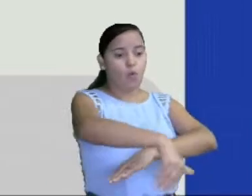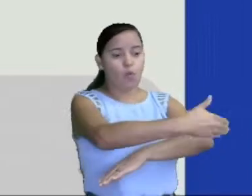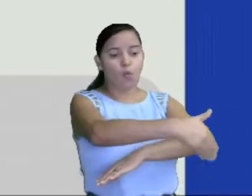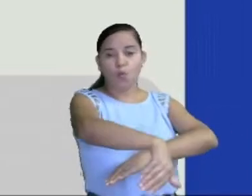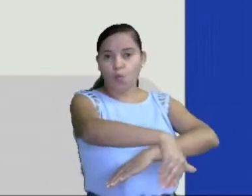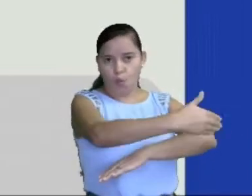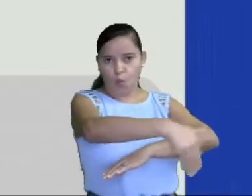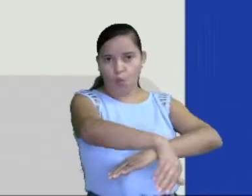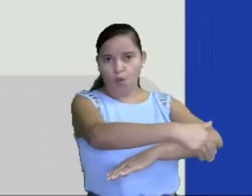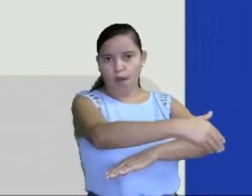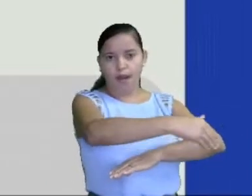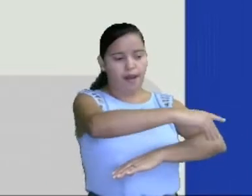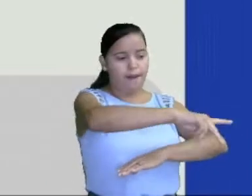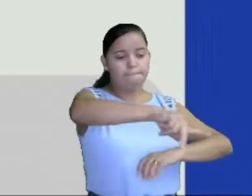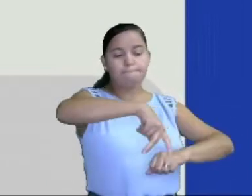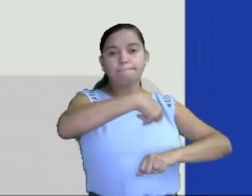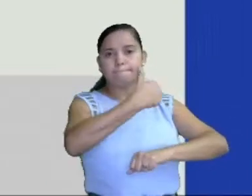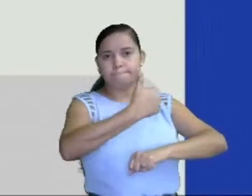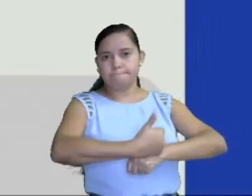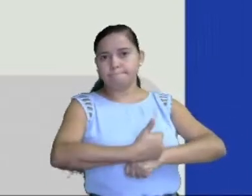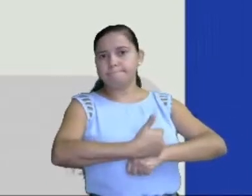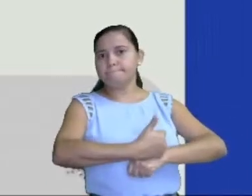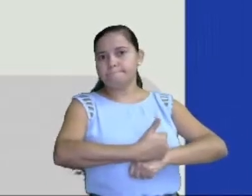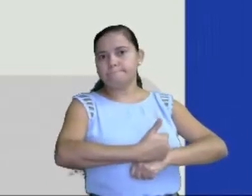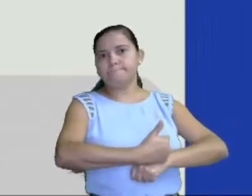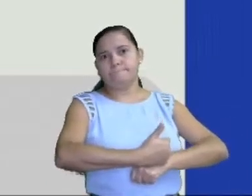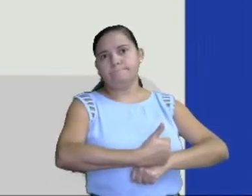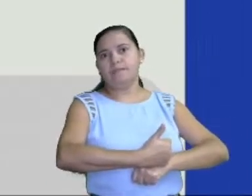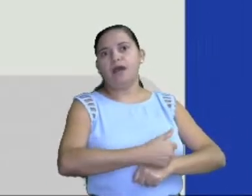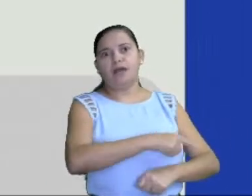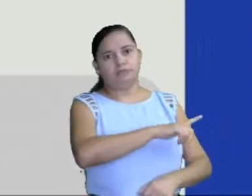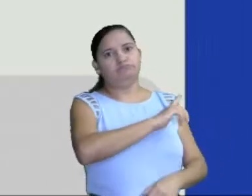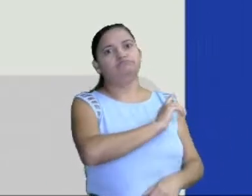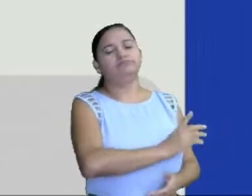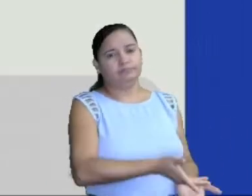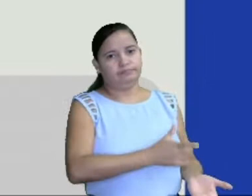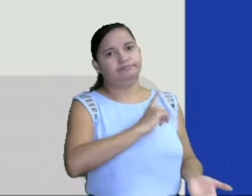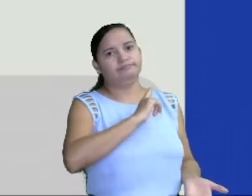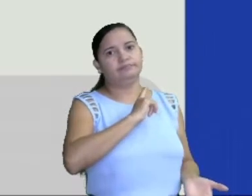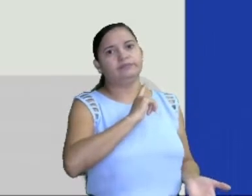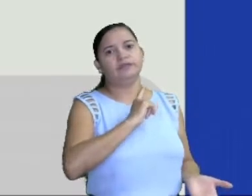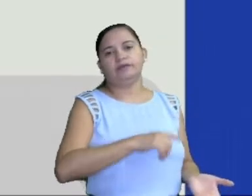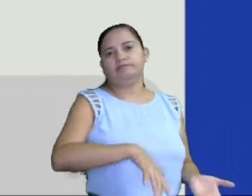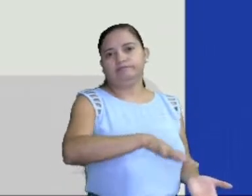públicos. Casas e lojas constituem os espaços privados.